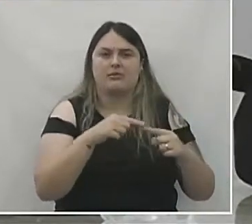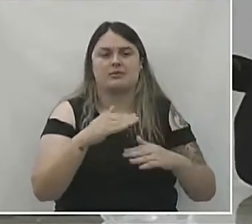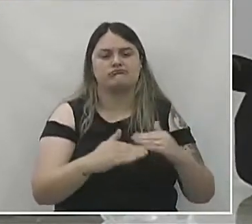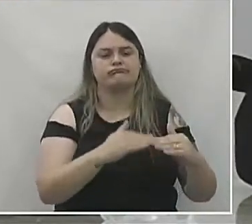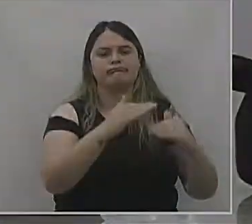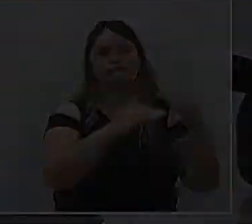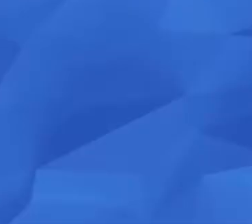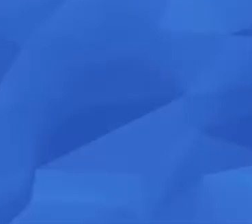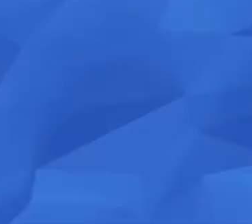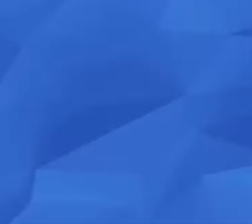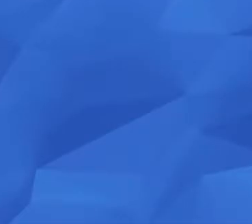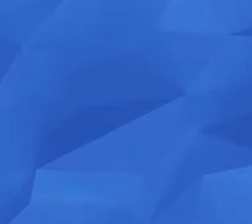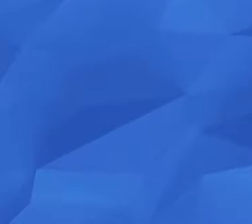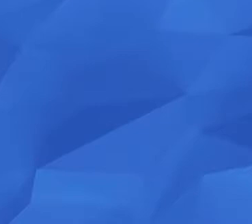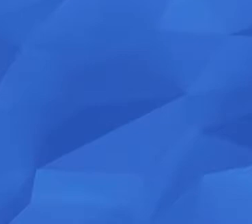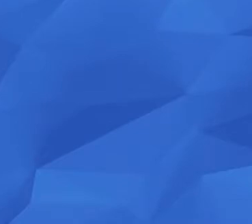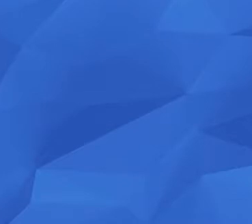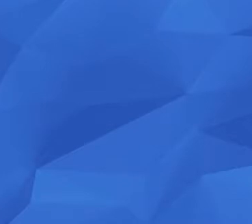para o seu crescimento